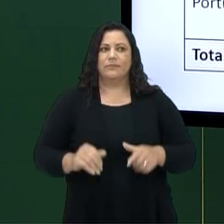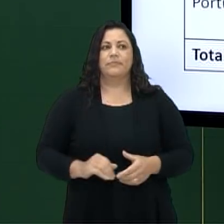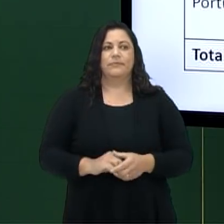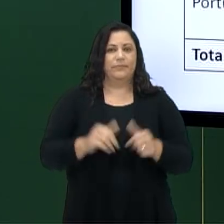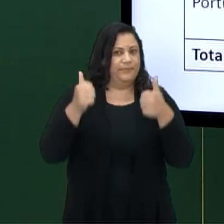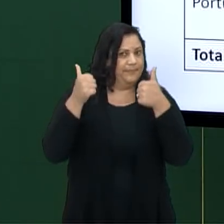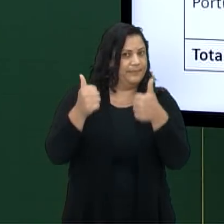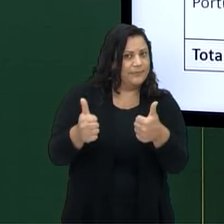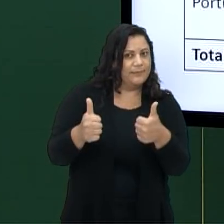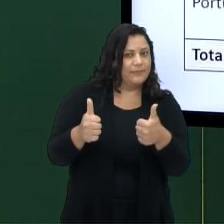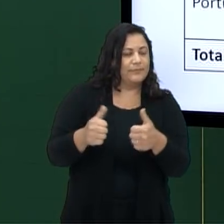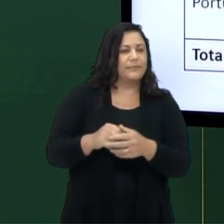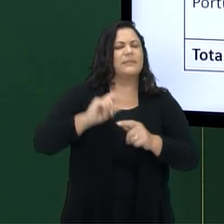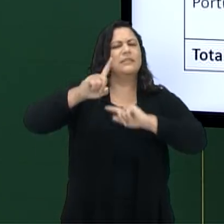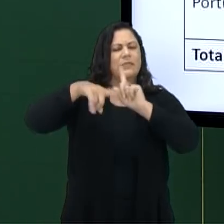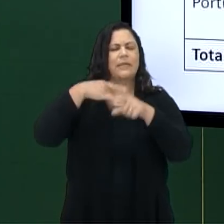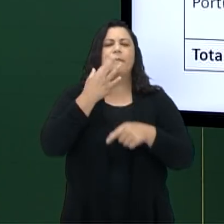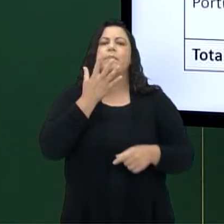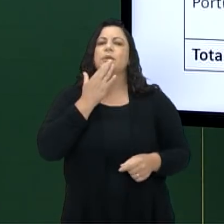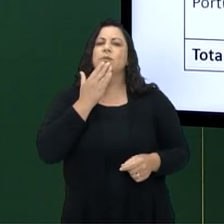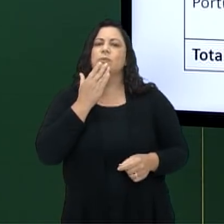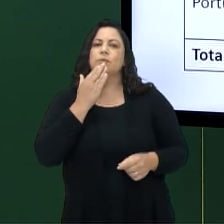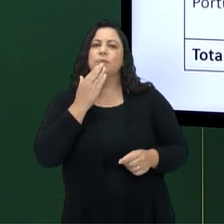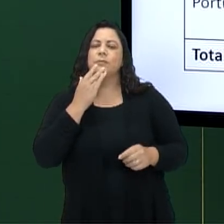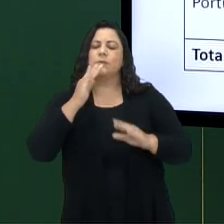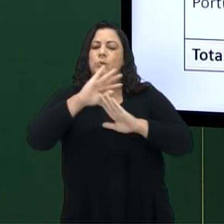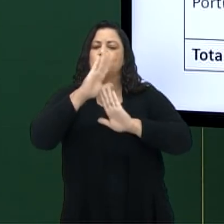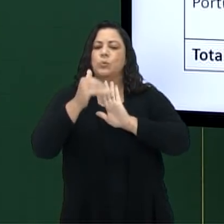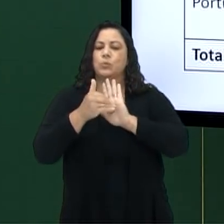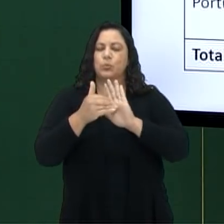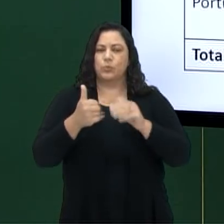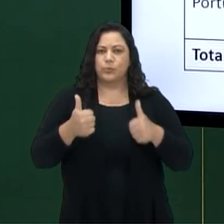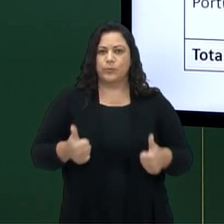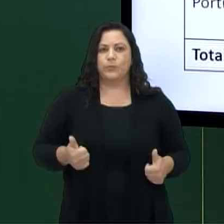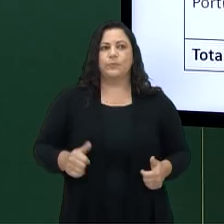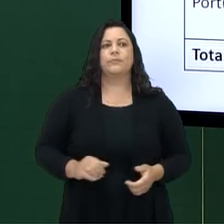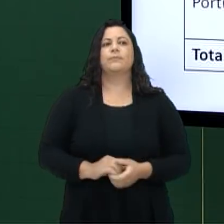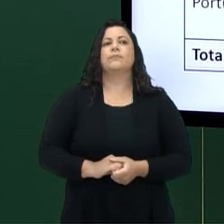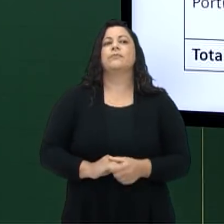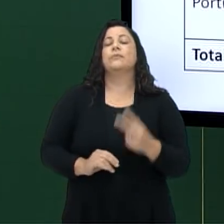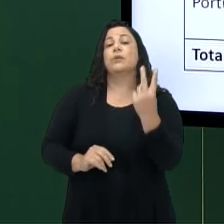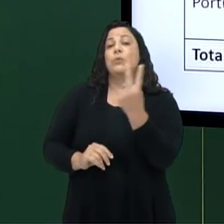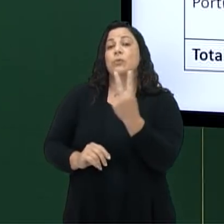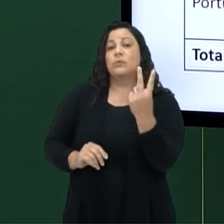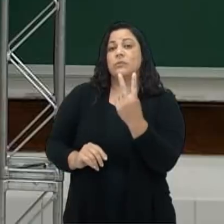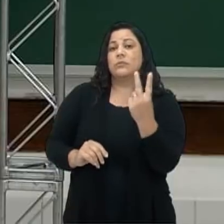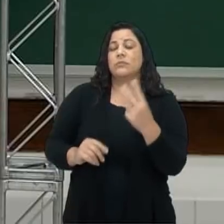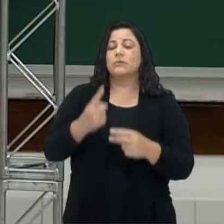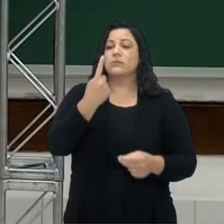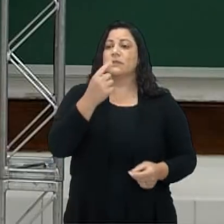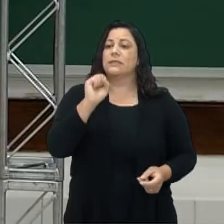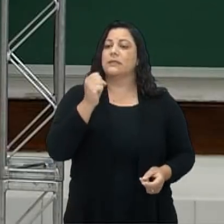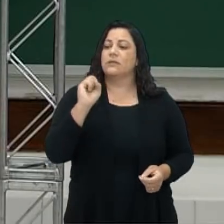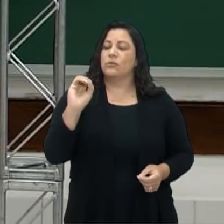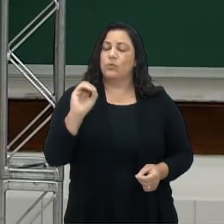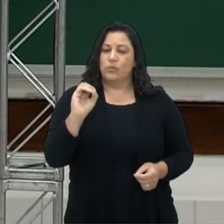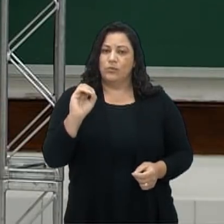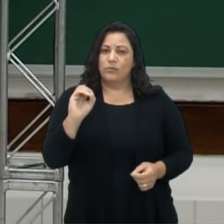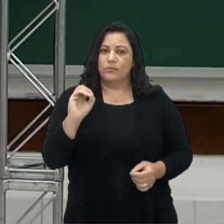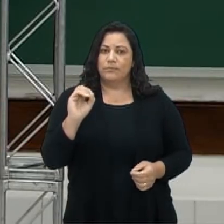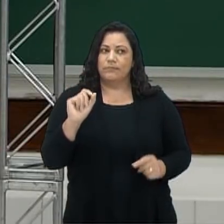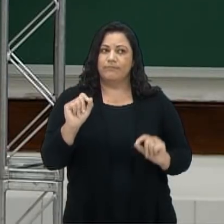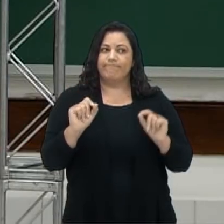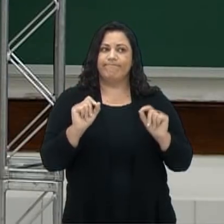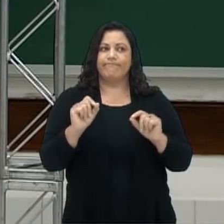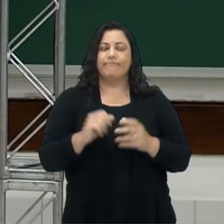ok? Eu já vou pintar ele, tá? Daqui a pouco eu pinto todos eles. O segundo setor tem que ter 108 graus. Então, vou